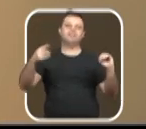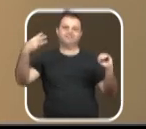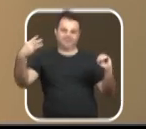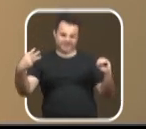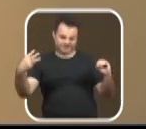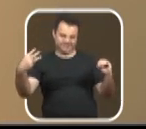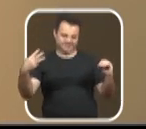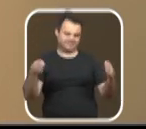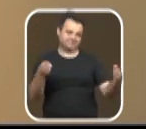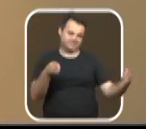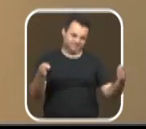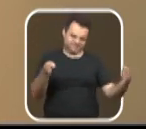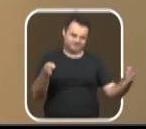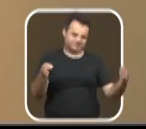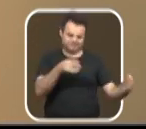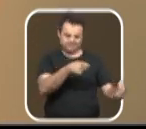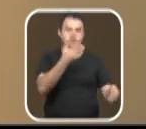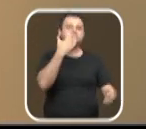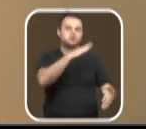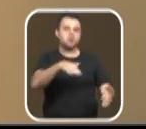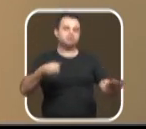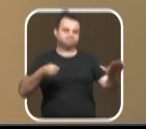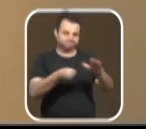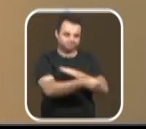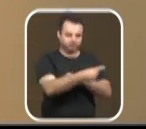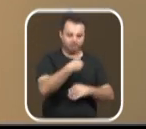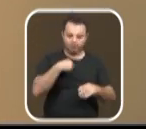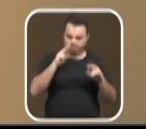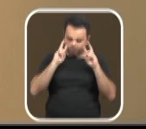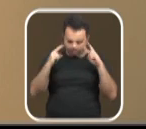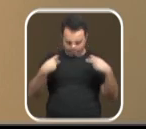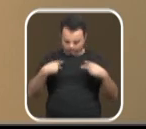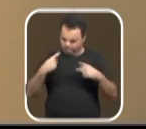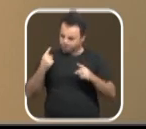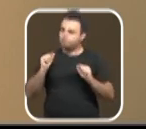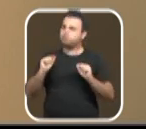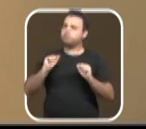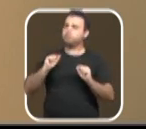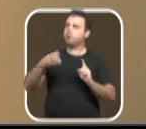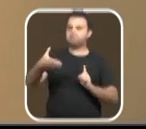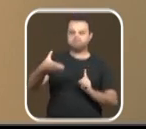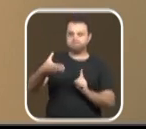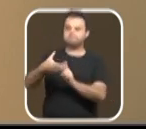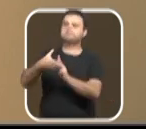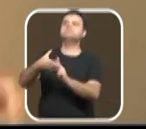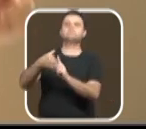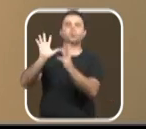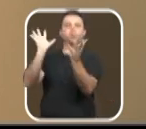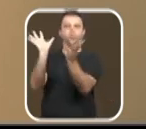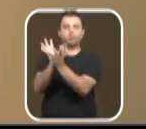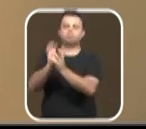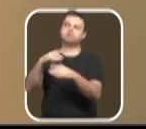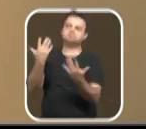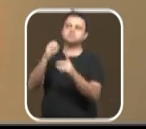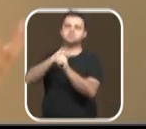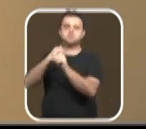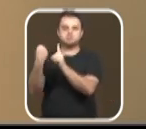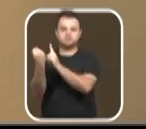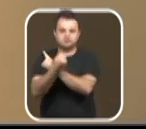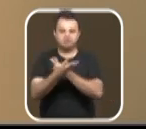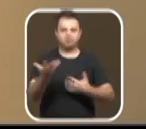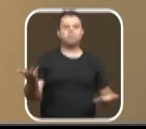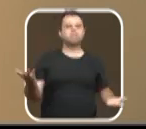como um ser social. Aí ela se enxerga como esse ser pertencente a esse